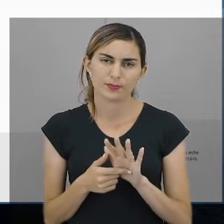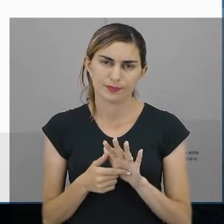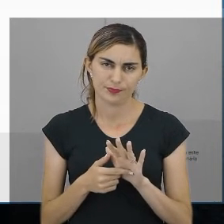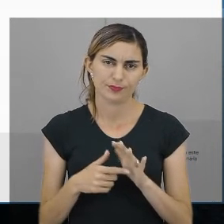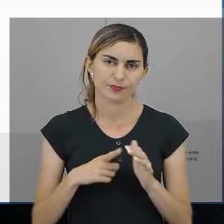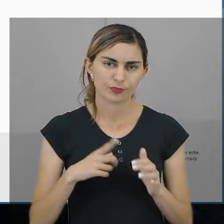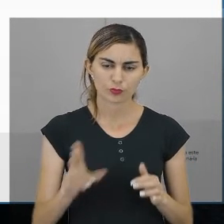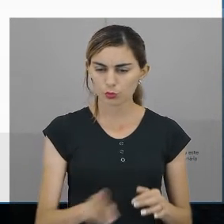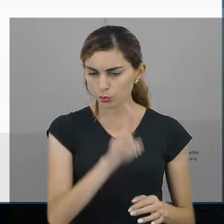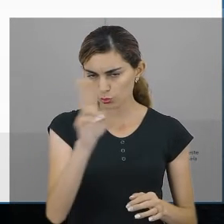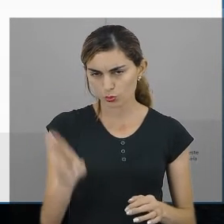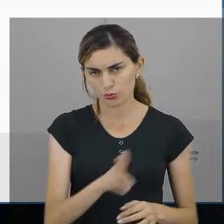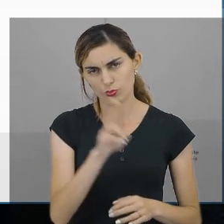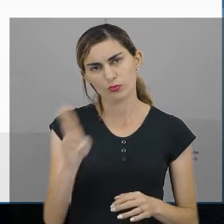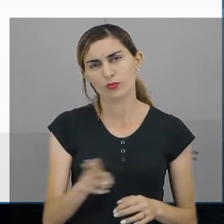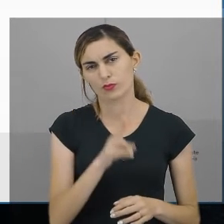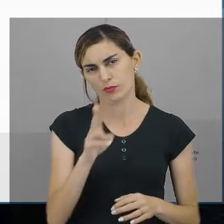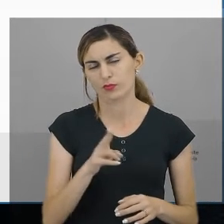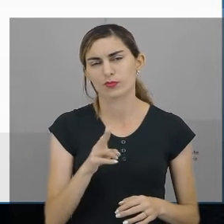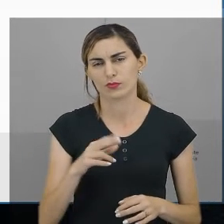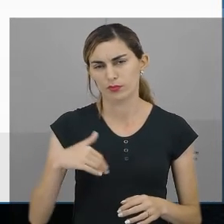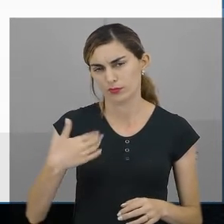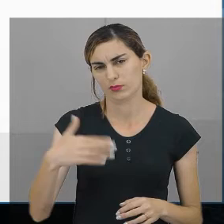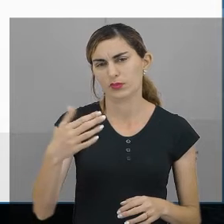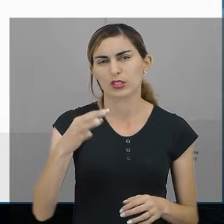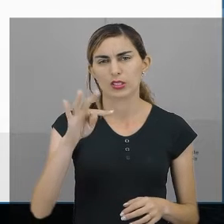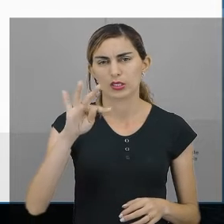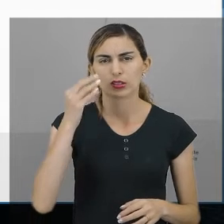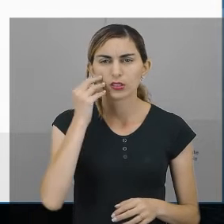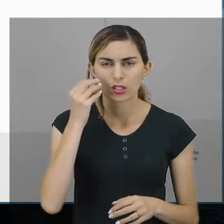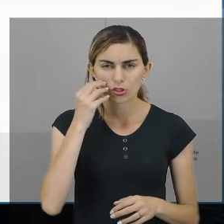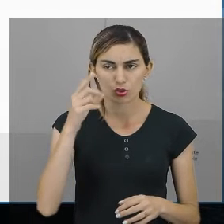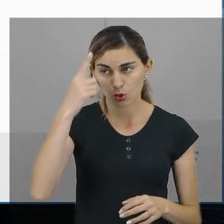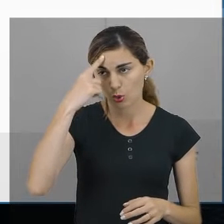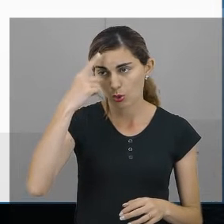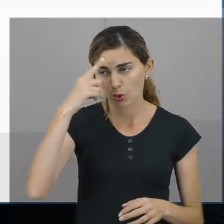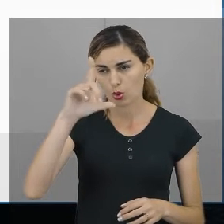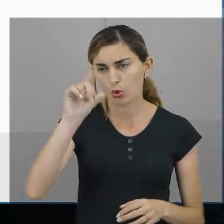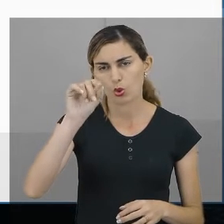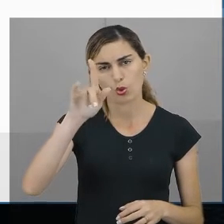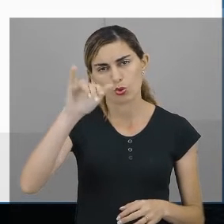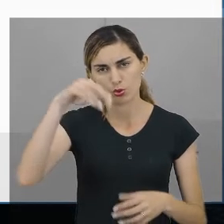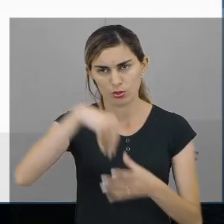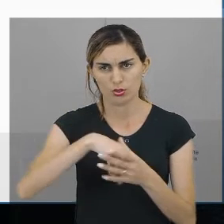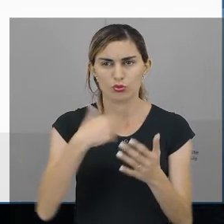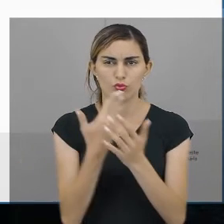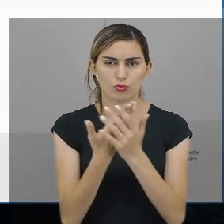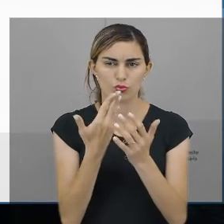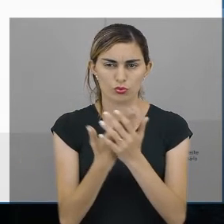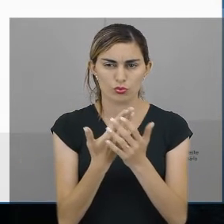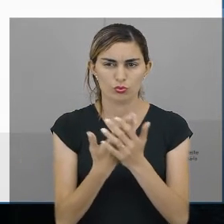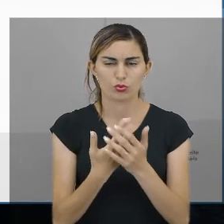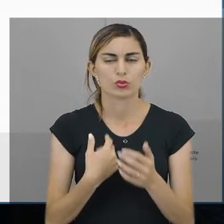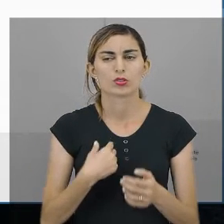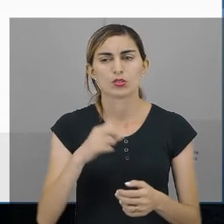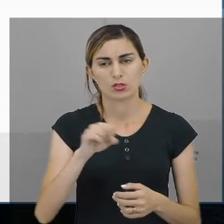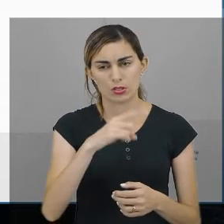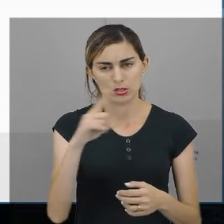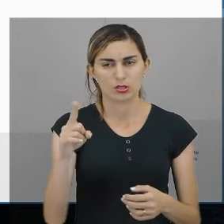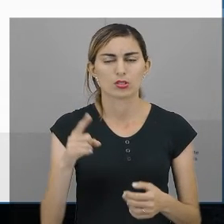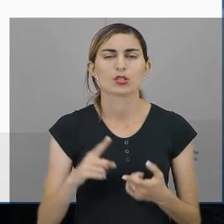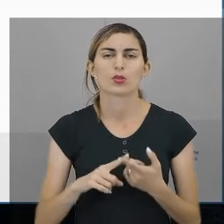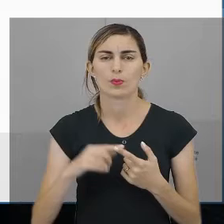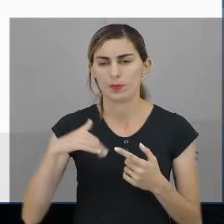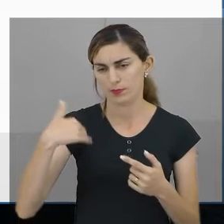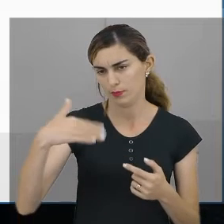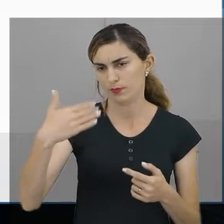são utilizados muito frequentemente em testes lógicos dentro de estruturas condicionais e de repetição, que a gente vai ver mais